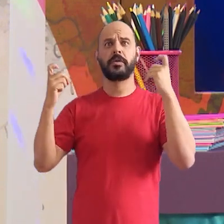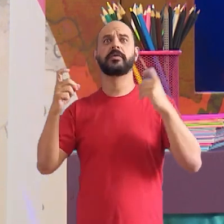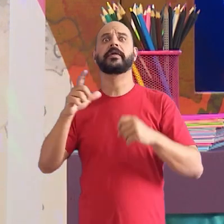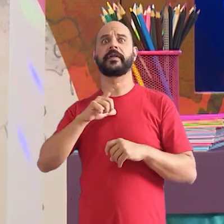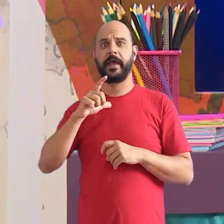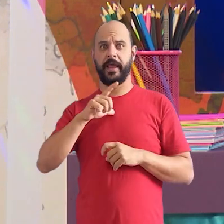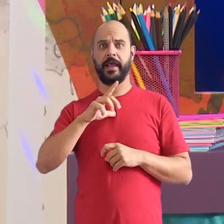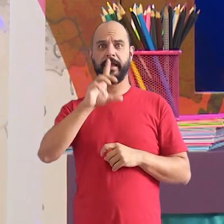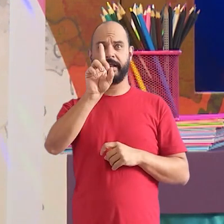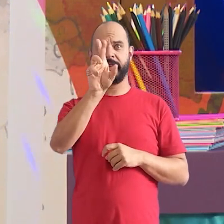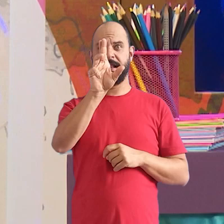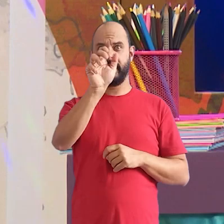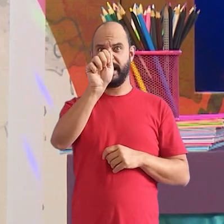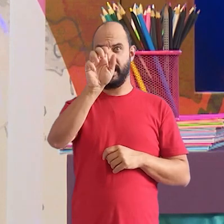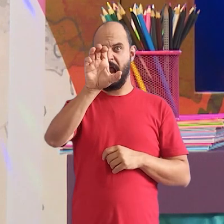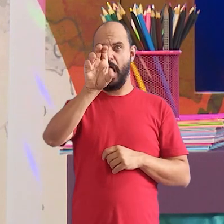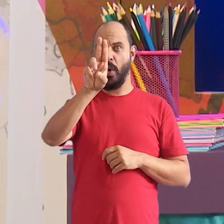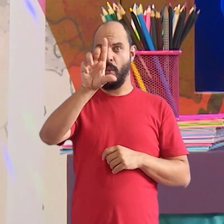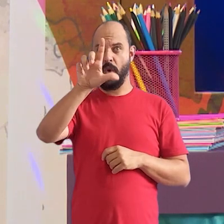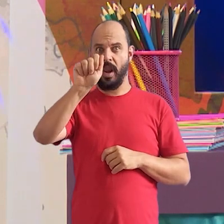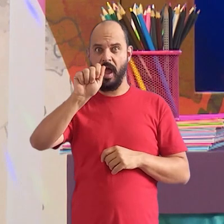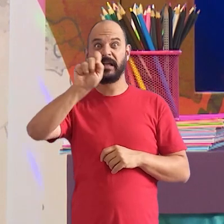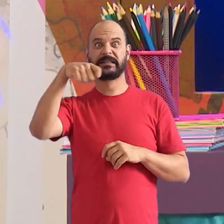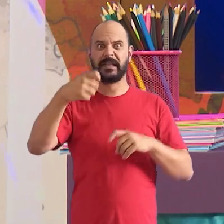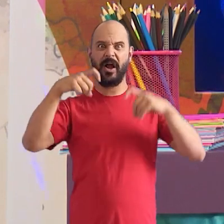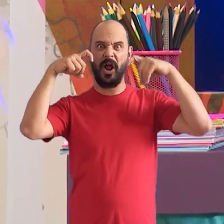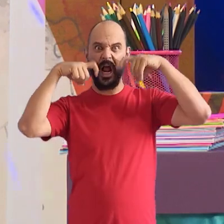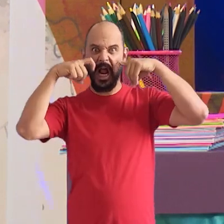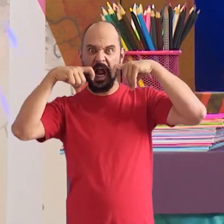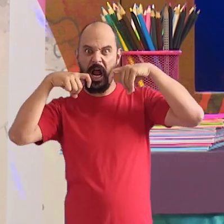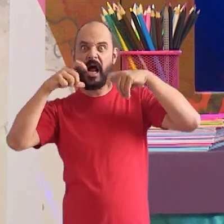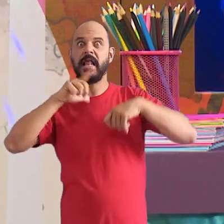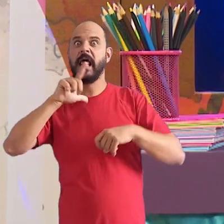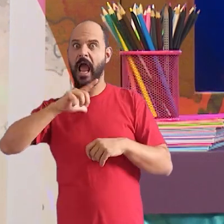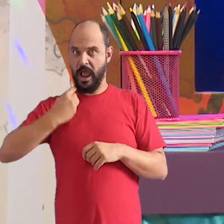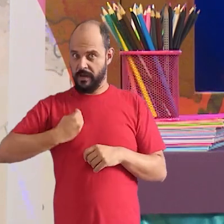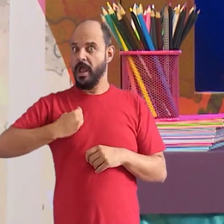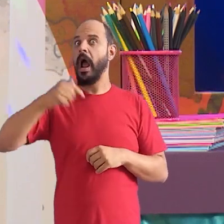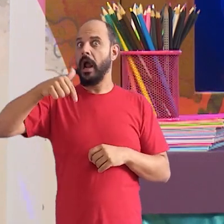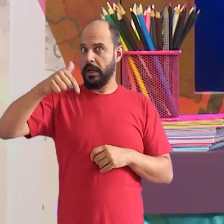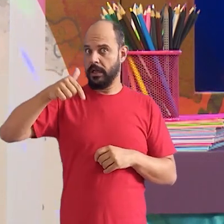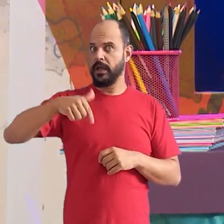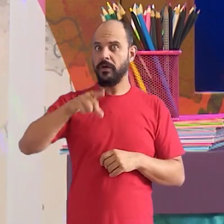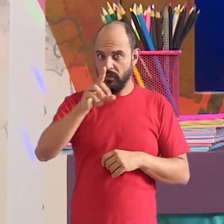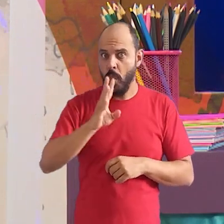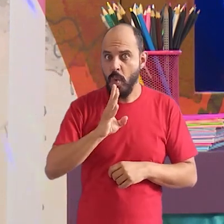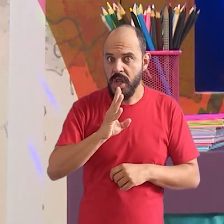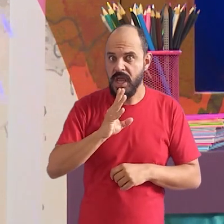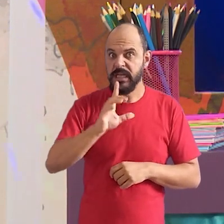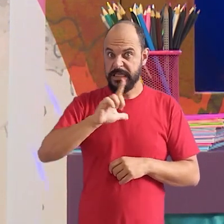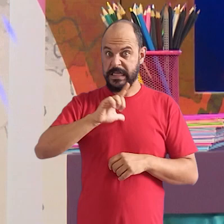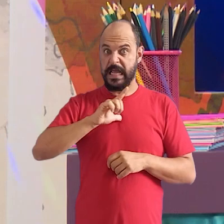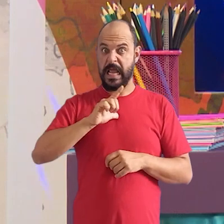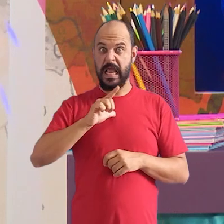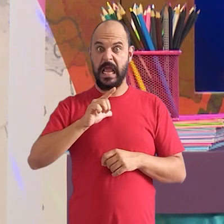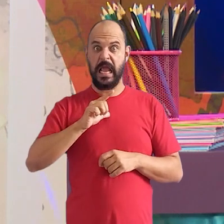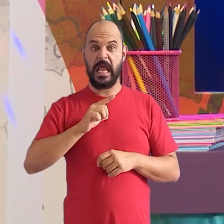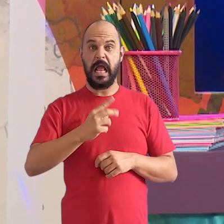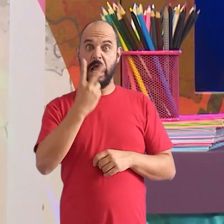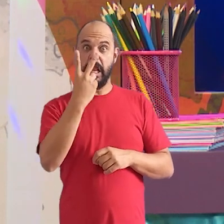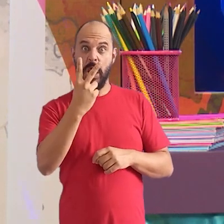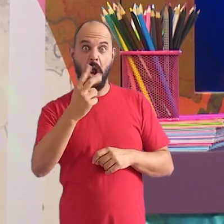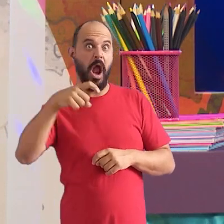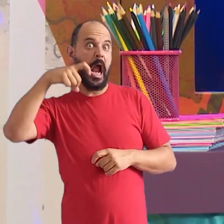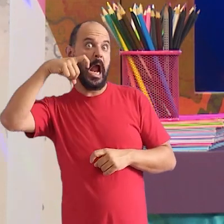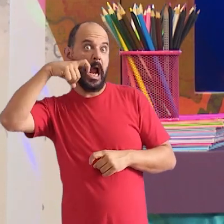Eu ouvi falar que o Conde Drácula anda pelos arredores da Fábrica de Sonhos. Vocês conhecem ele? Tem